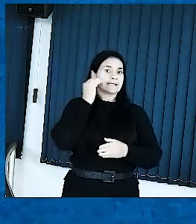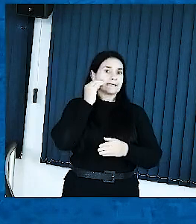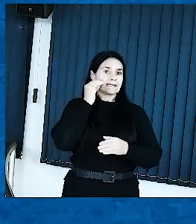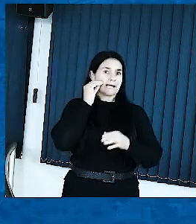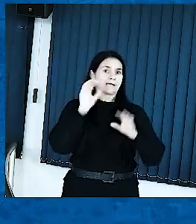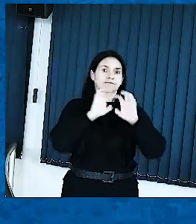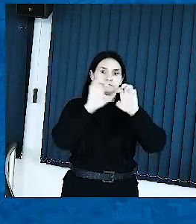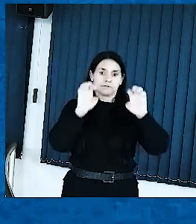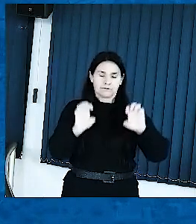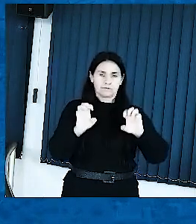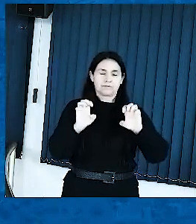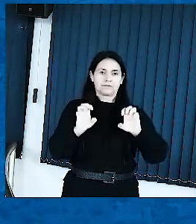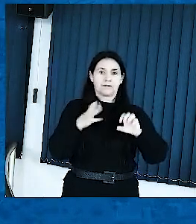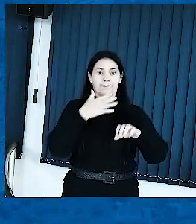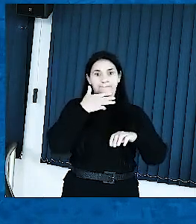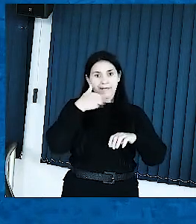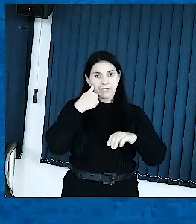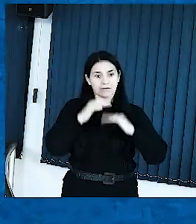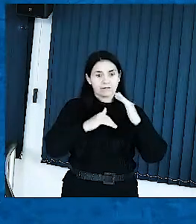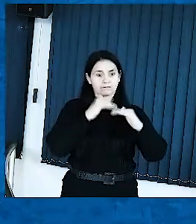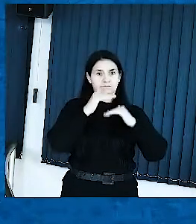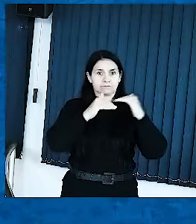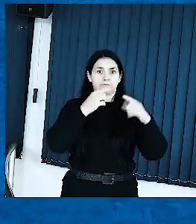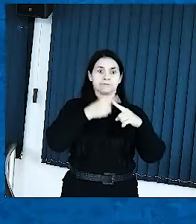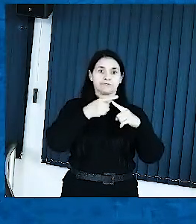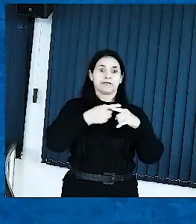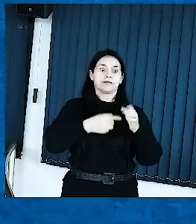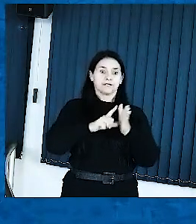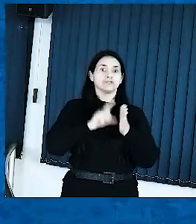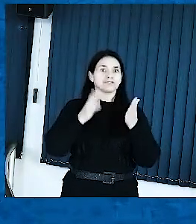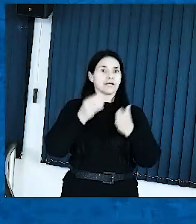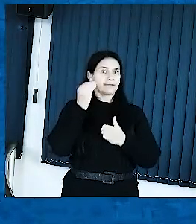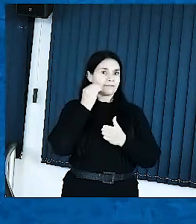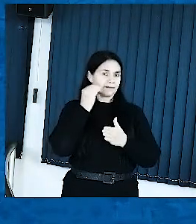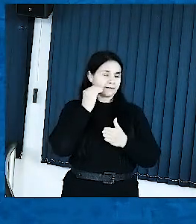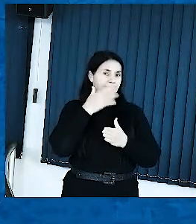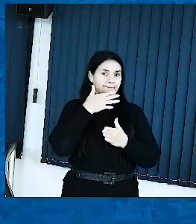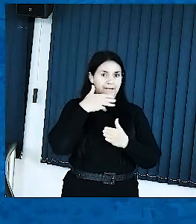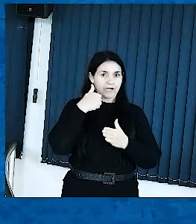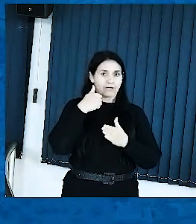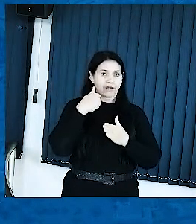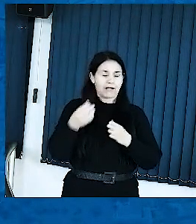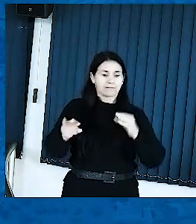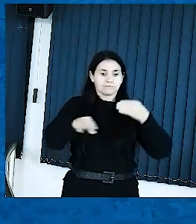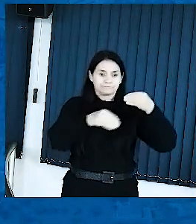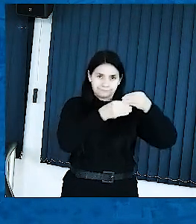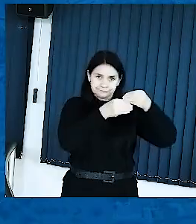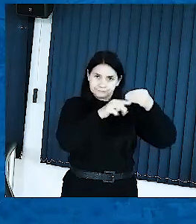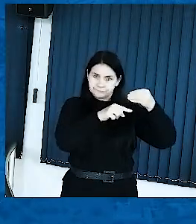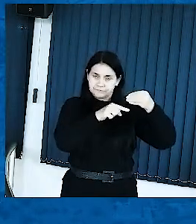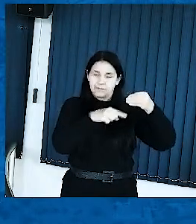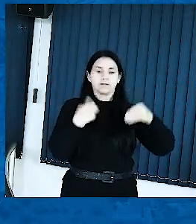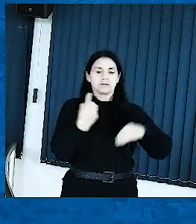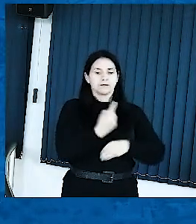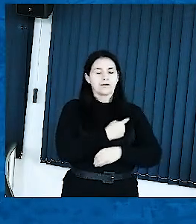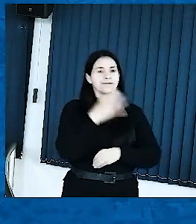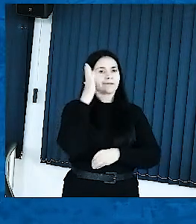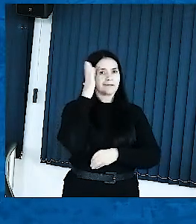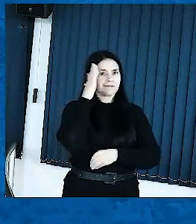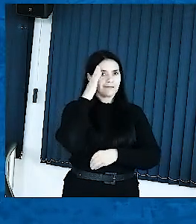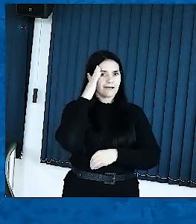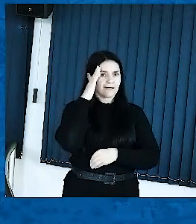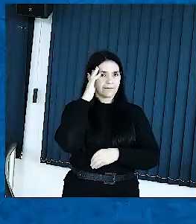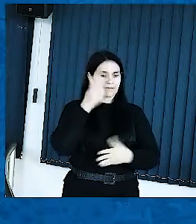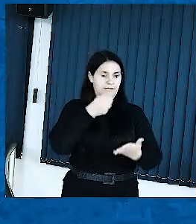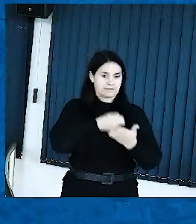melhorar o que já vem tentando ser sido melhorado e implantado. A gente sabe de